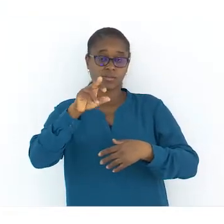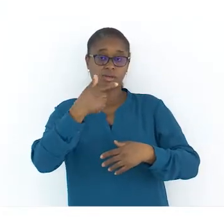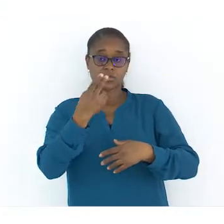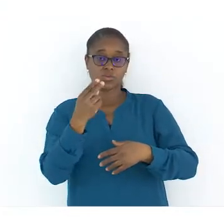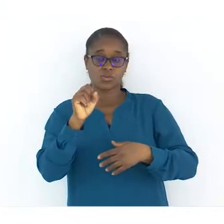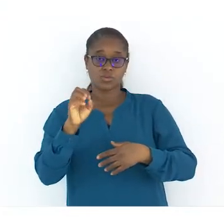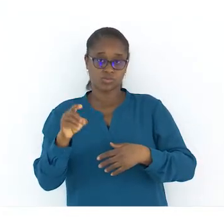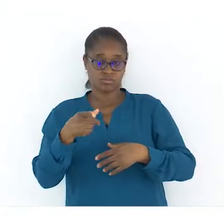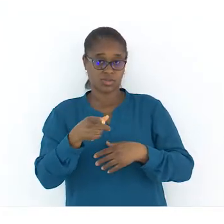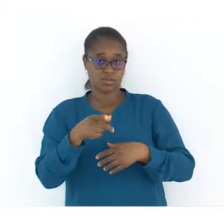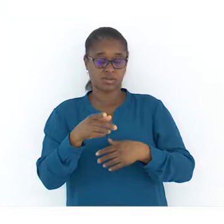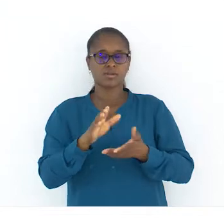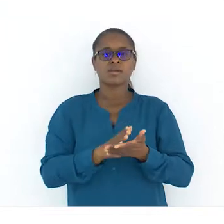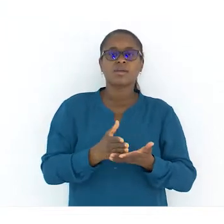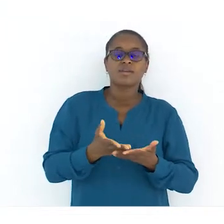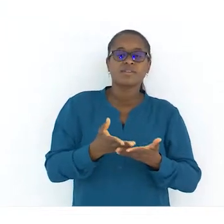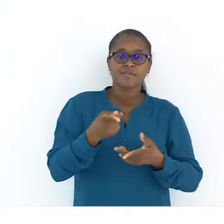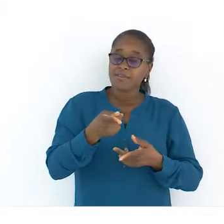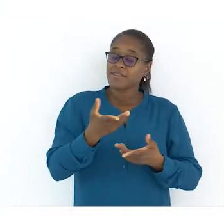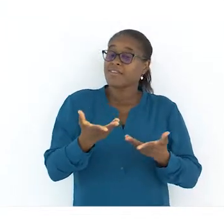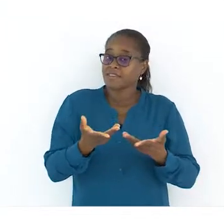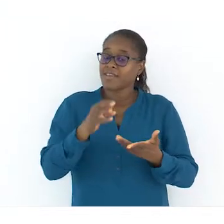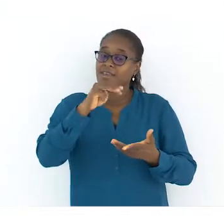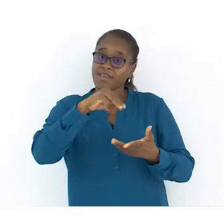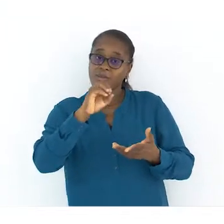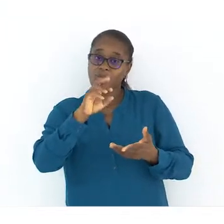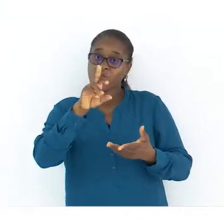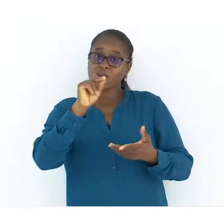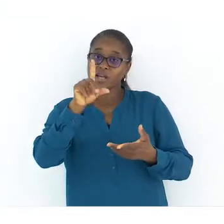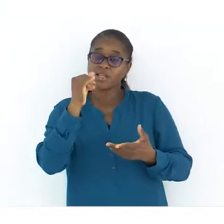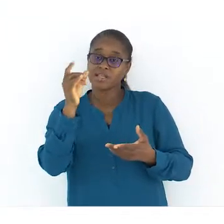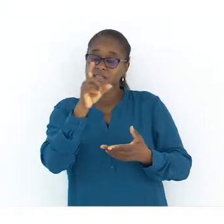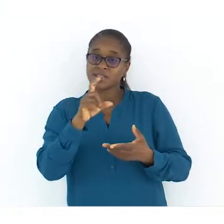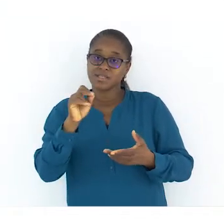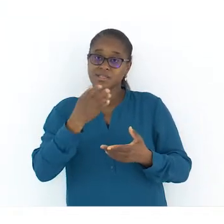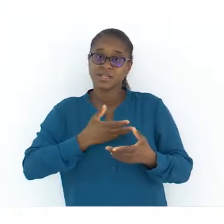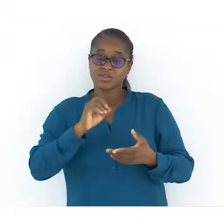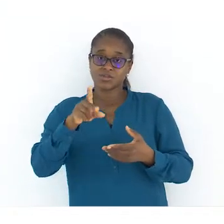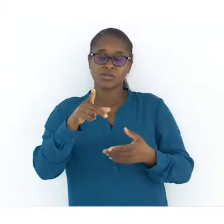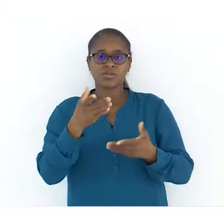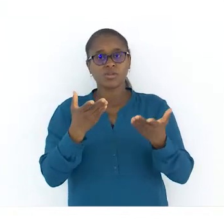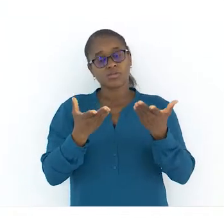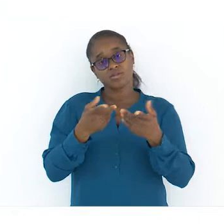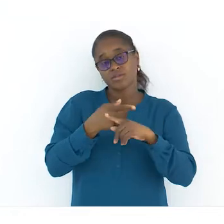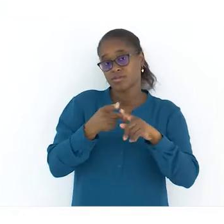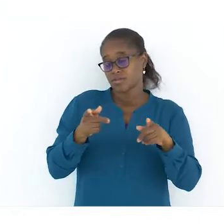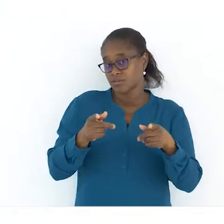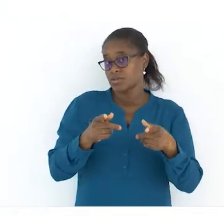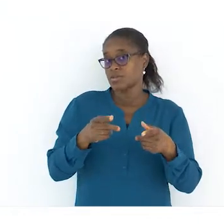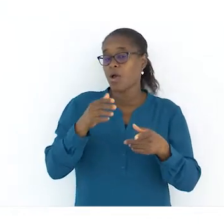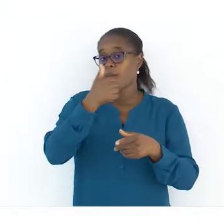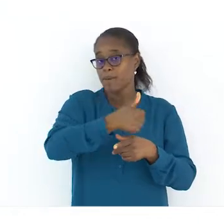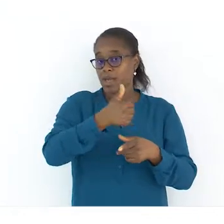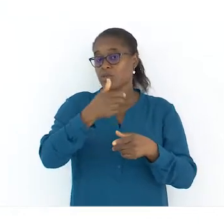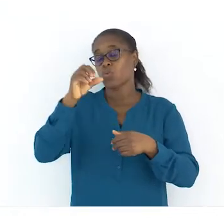caso, é moralizadora, distinguir o bem do mal. E como vocês sabem, a partir do momento